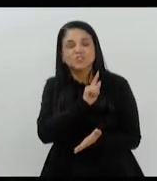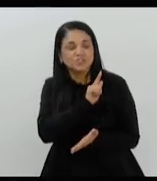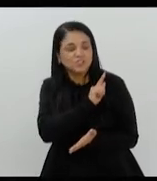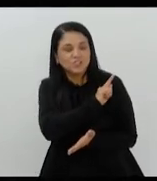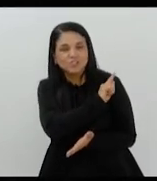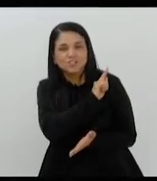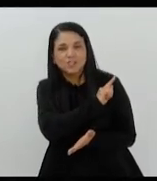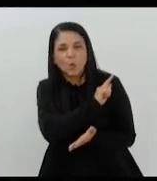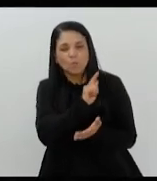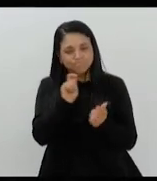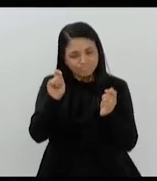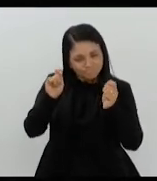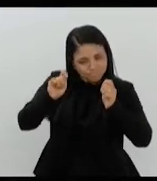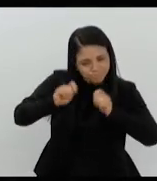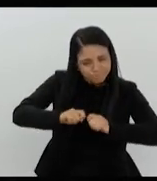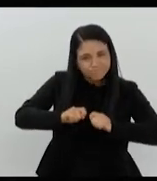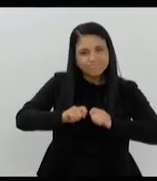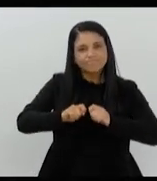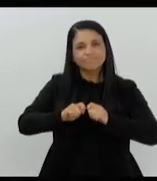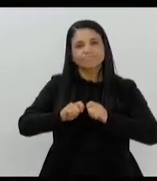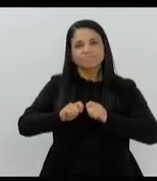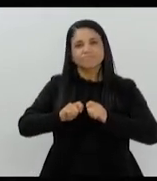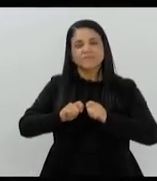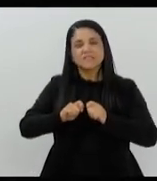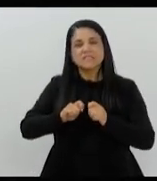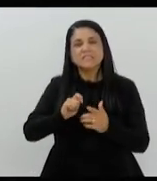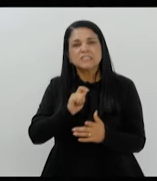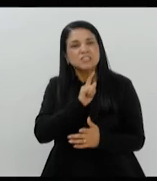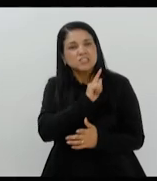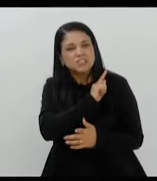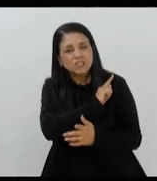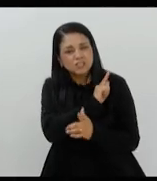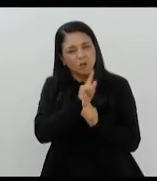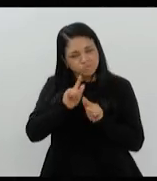gestão competente, gestão séria,